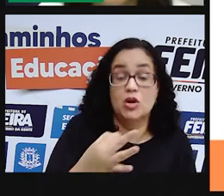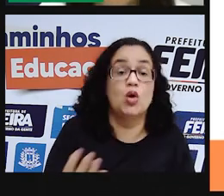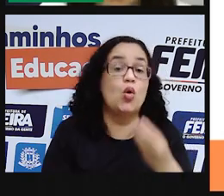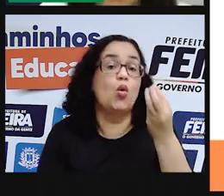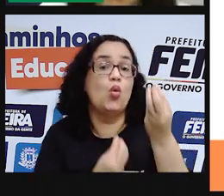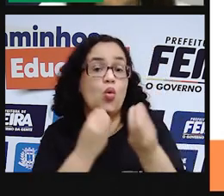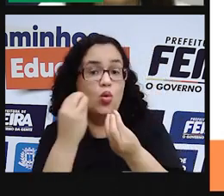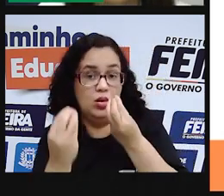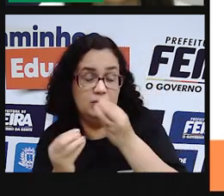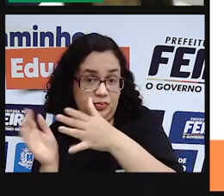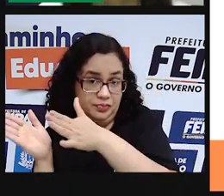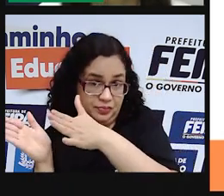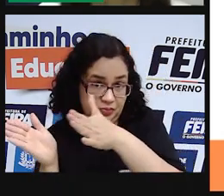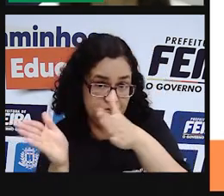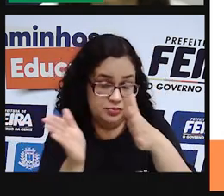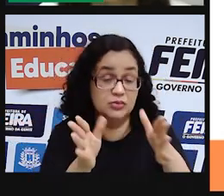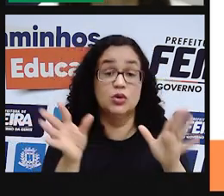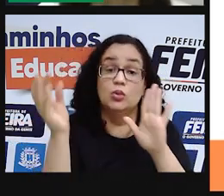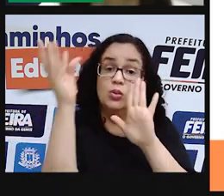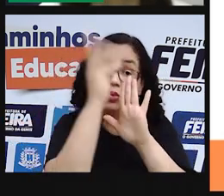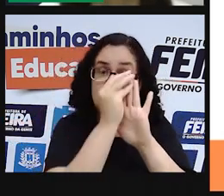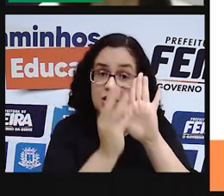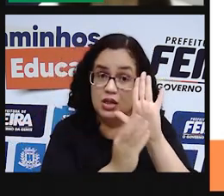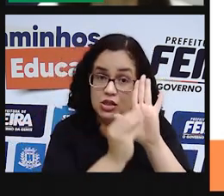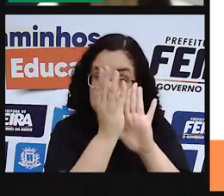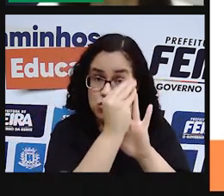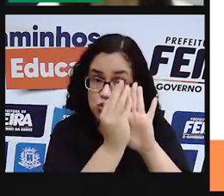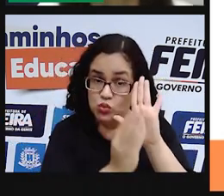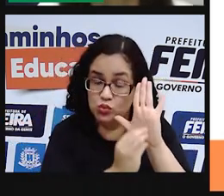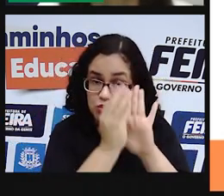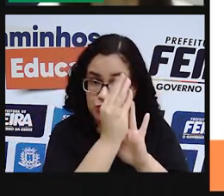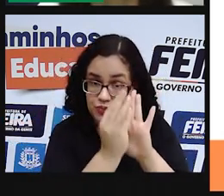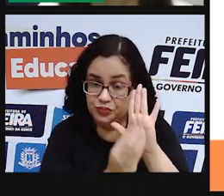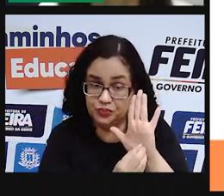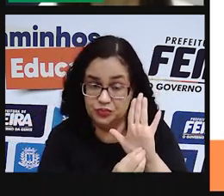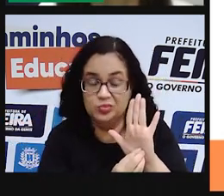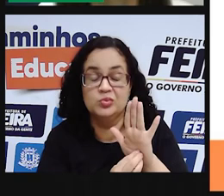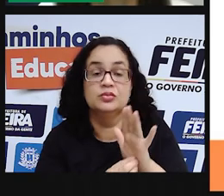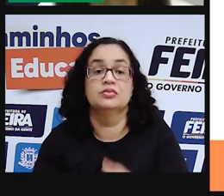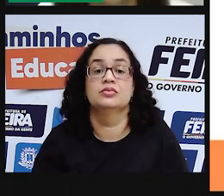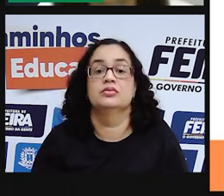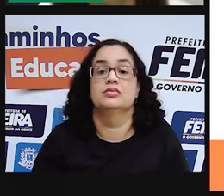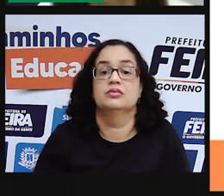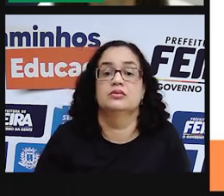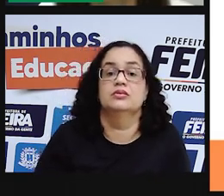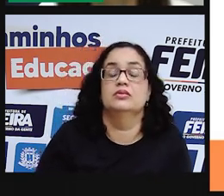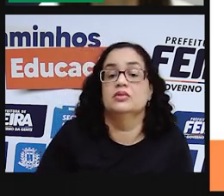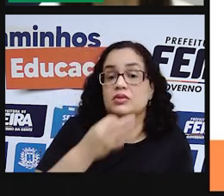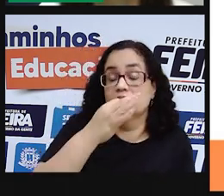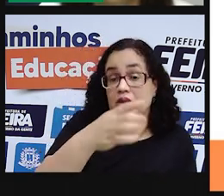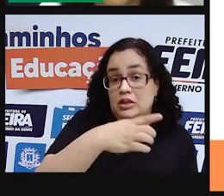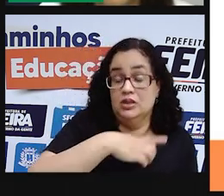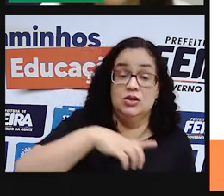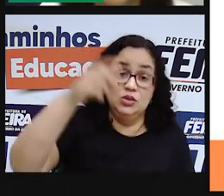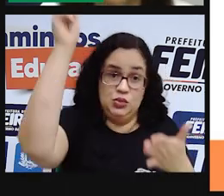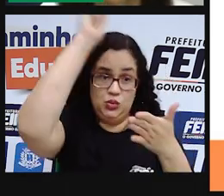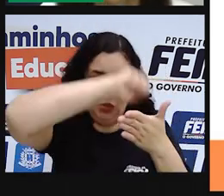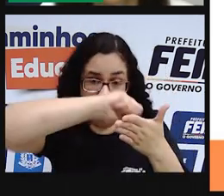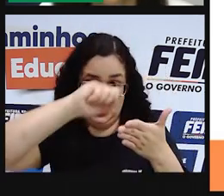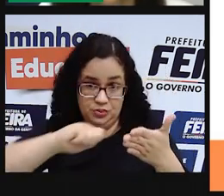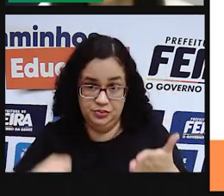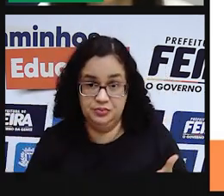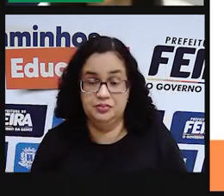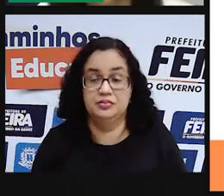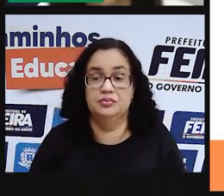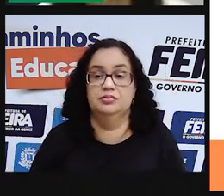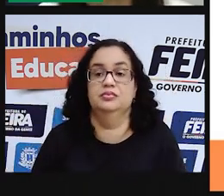um pequeno resumo daquilo que está sendo resenhado, uma descrição daquilo que